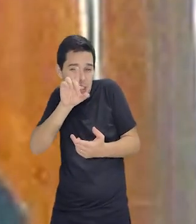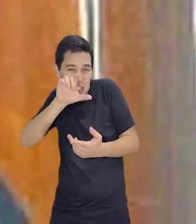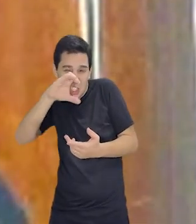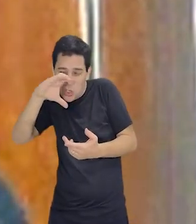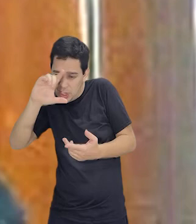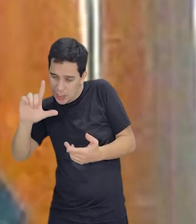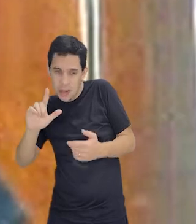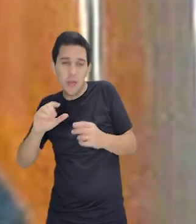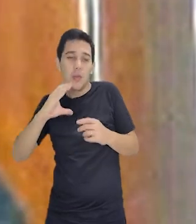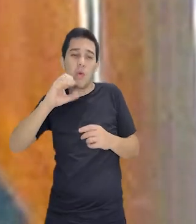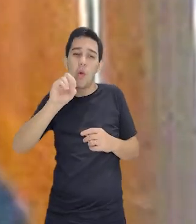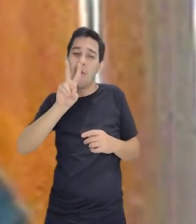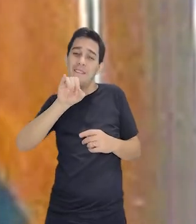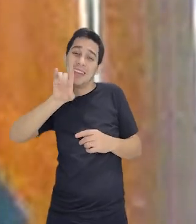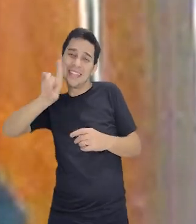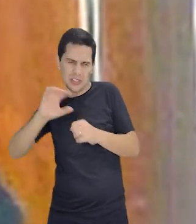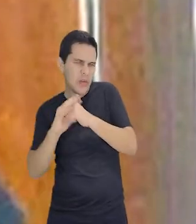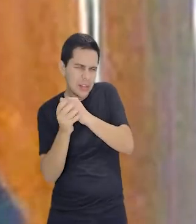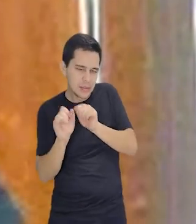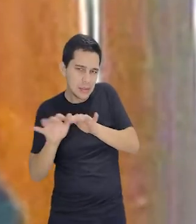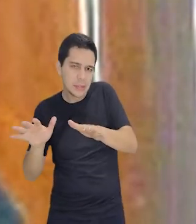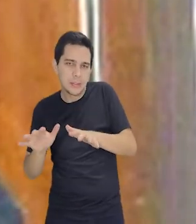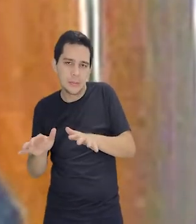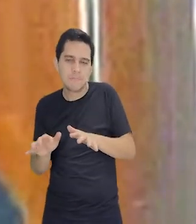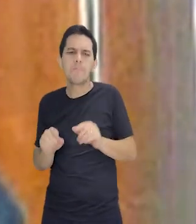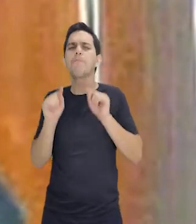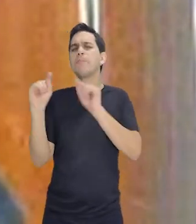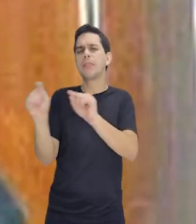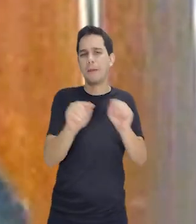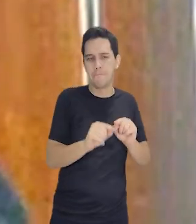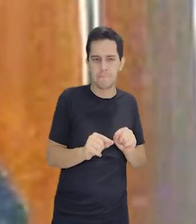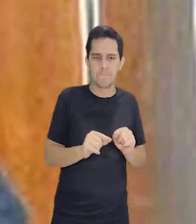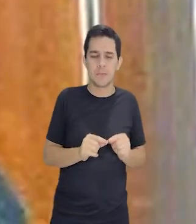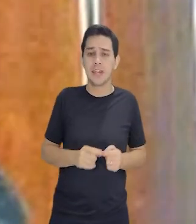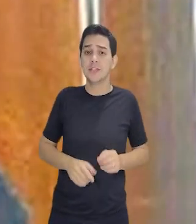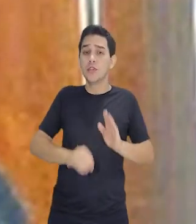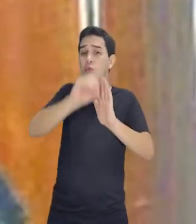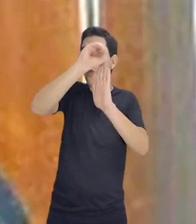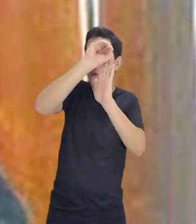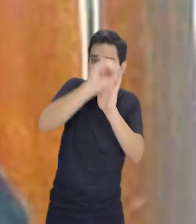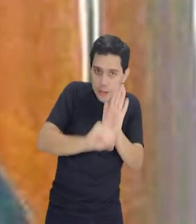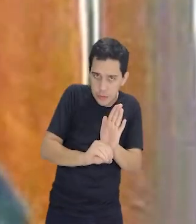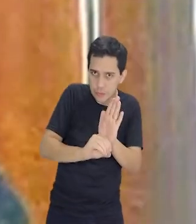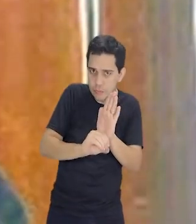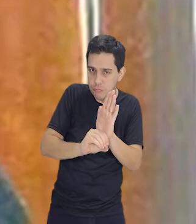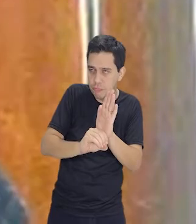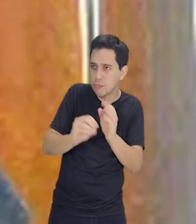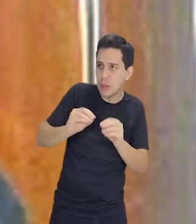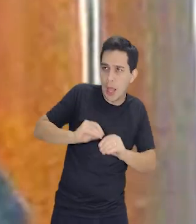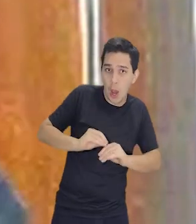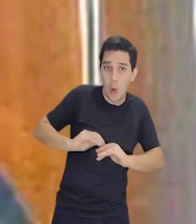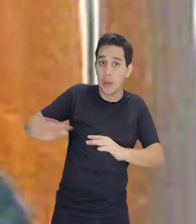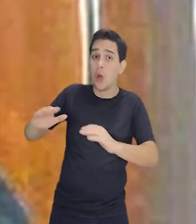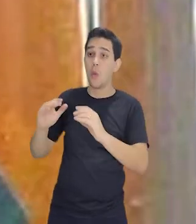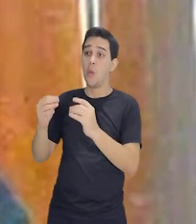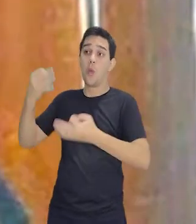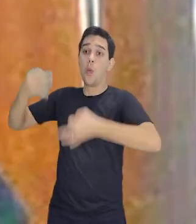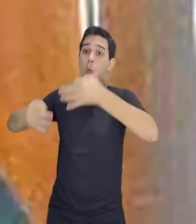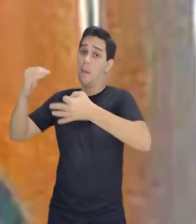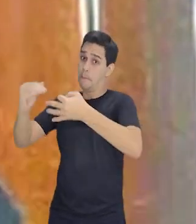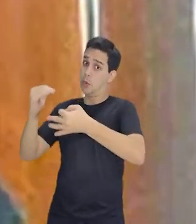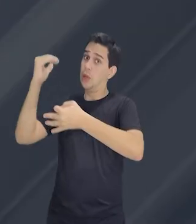também promotores de justiça, que subscreveram um ofício endereçado ao Procurador-Geral de Justiça, solicitando apoio, né,